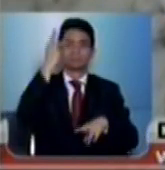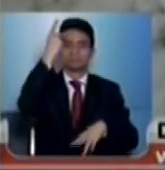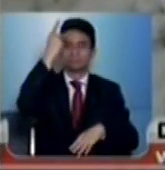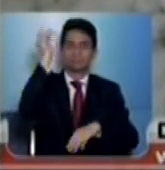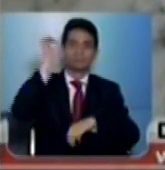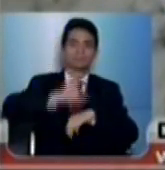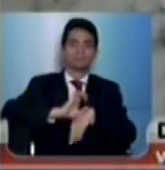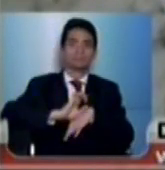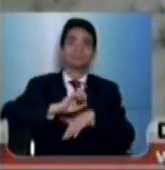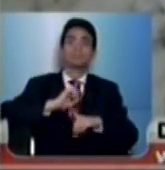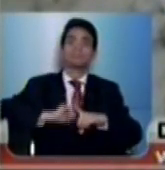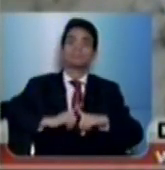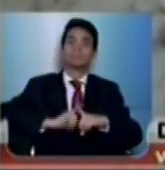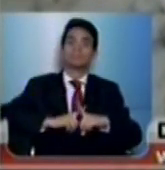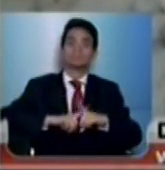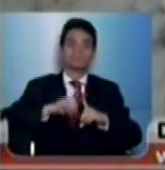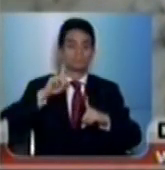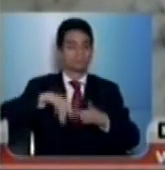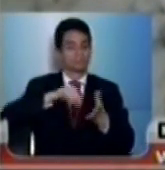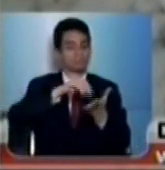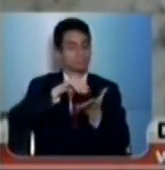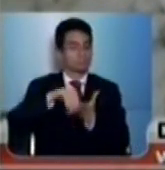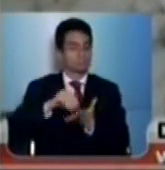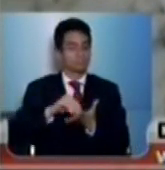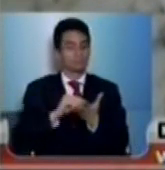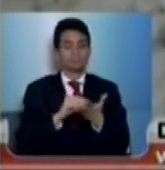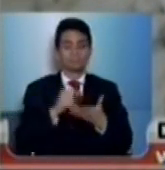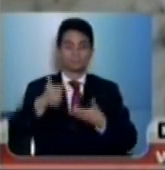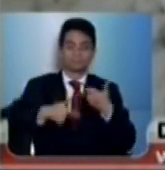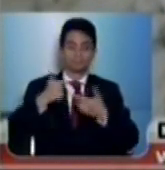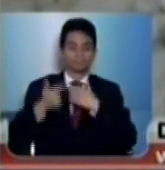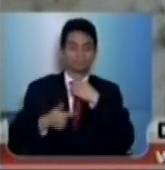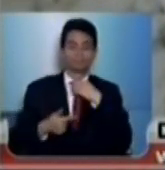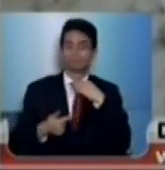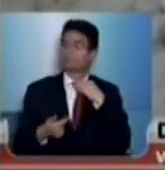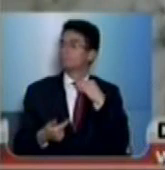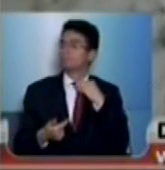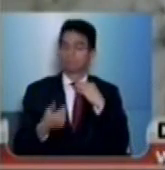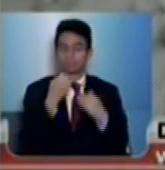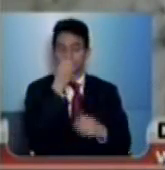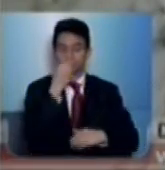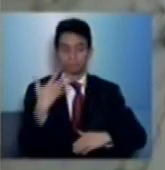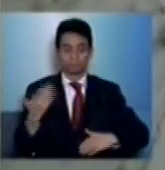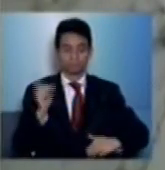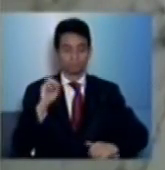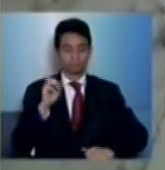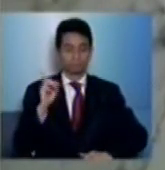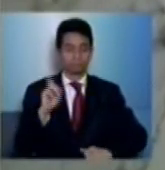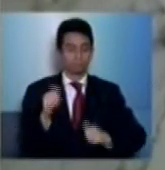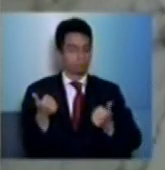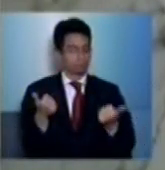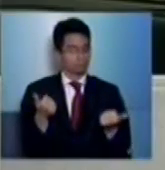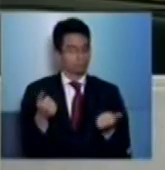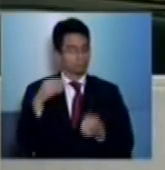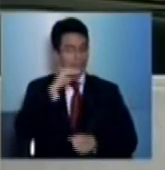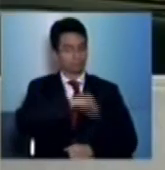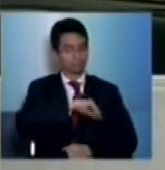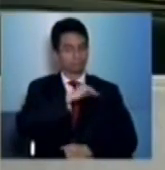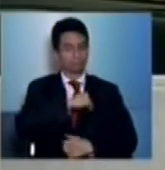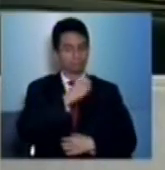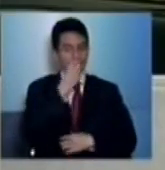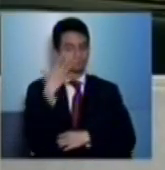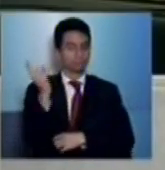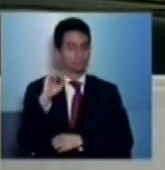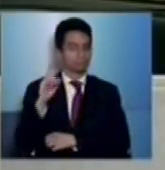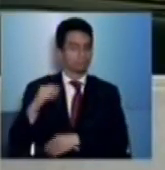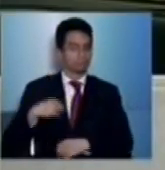de São Paulo e sobretudo sobre as precárias condições de trabalho e das precárias condições salariais dos